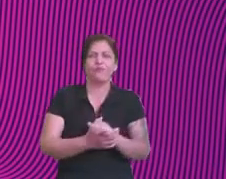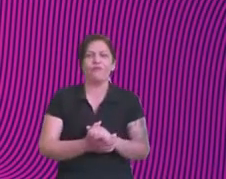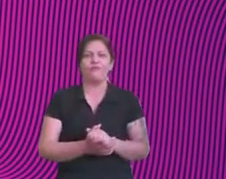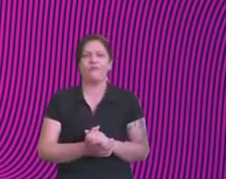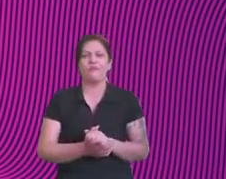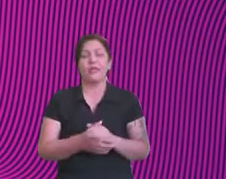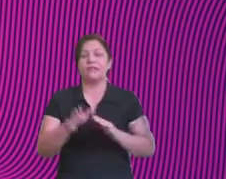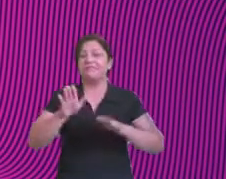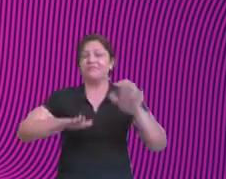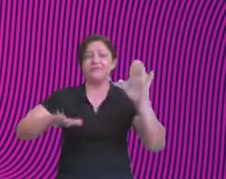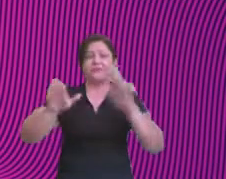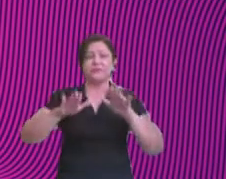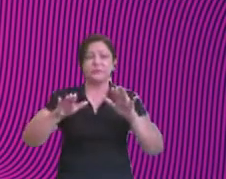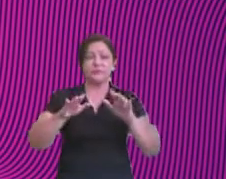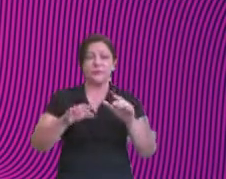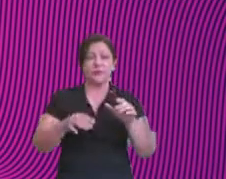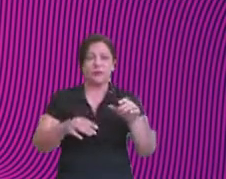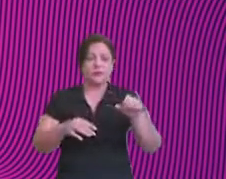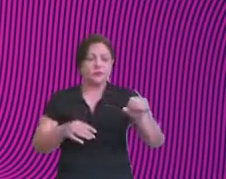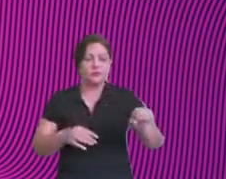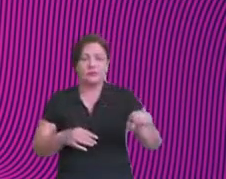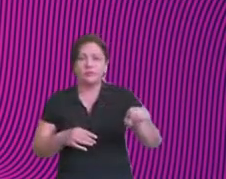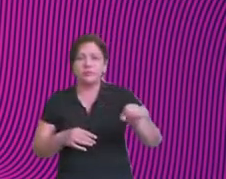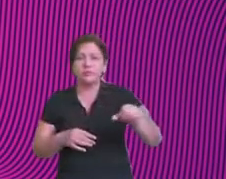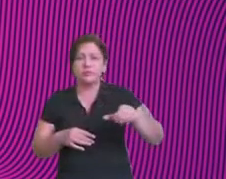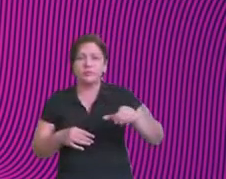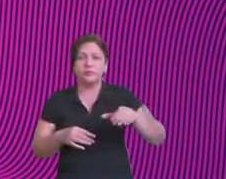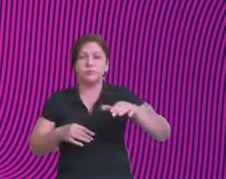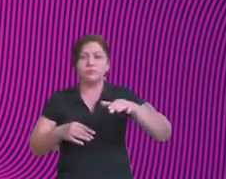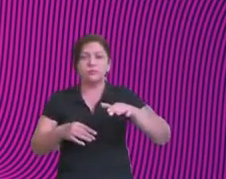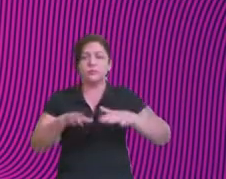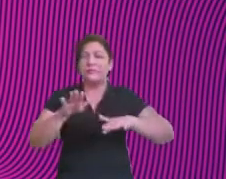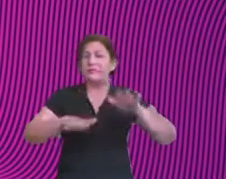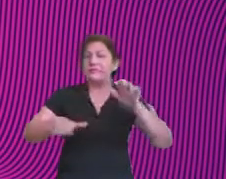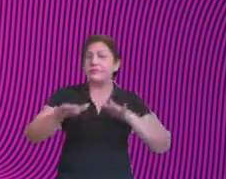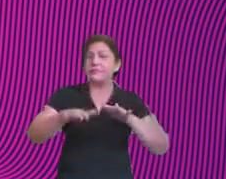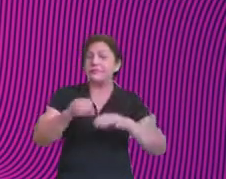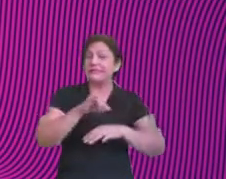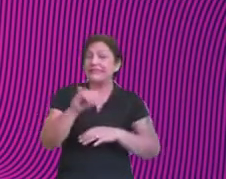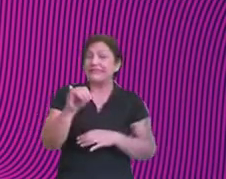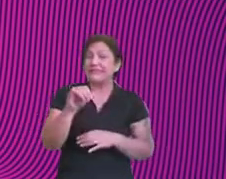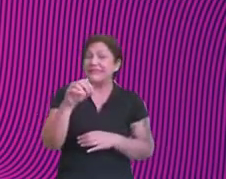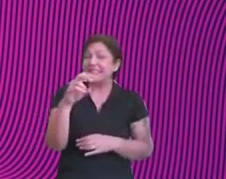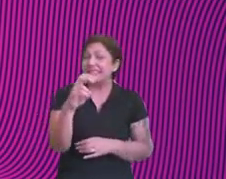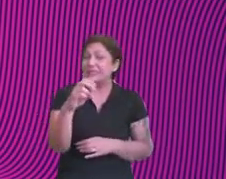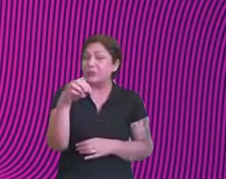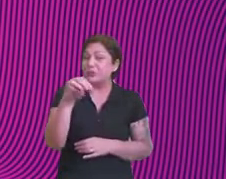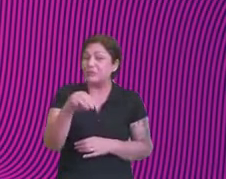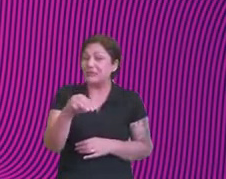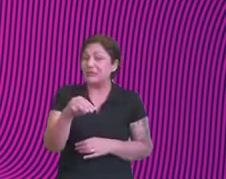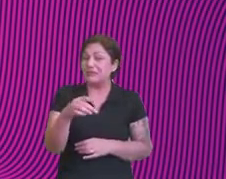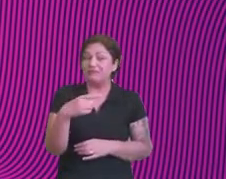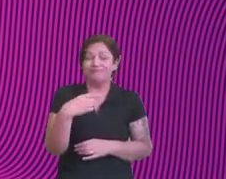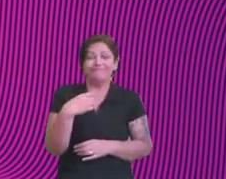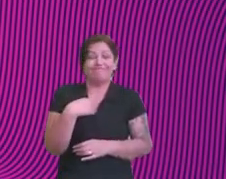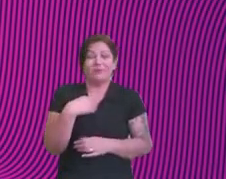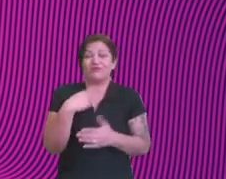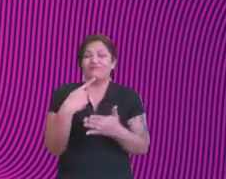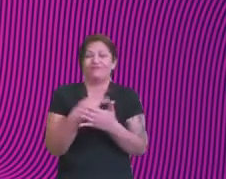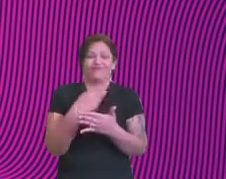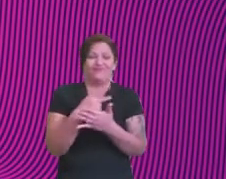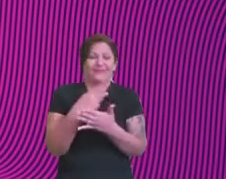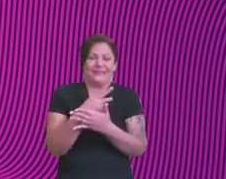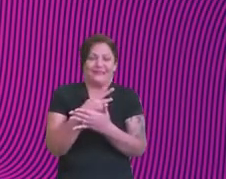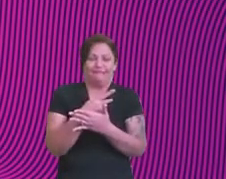tanto de tamanho da lesão que eu estou procurando, então lesão menor que 5 milímetros eu vou falhar, dependendo da localização da lesão que